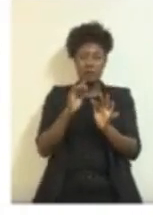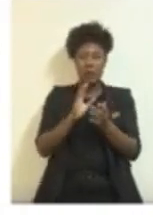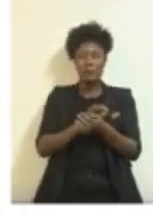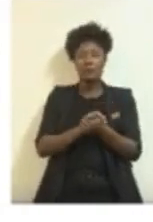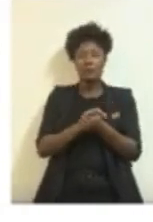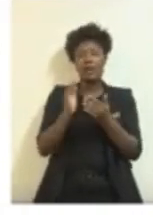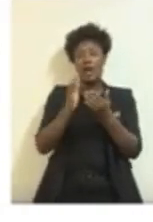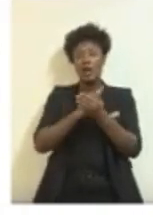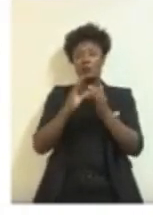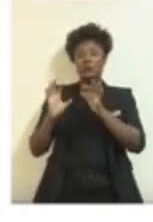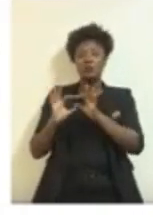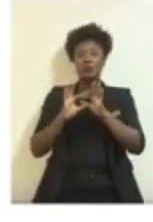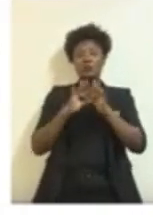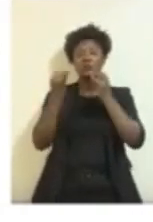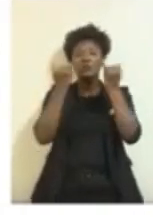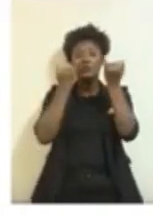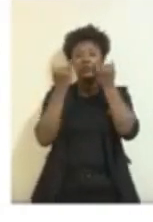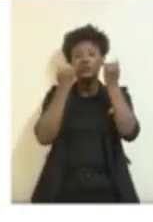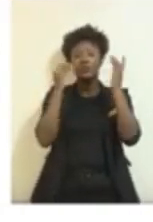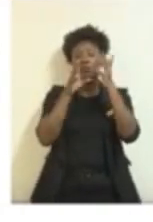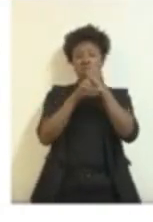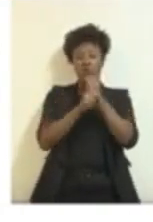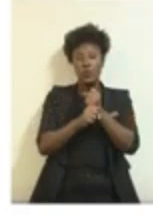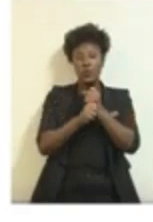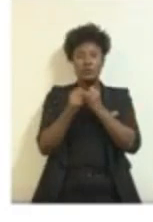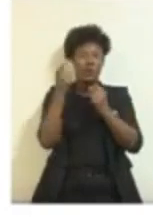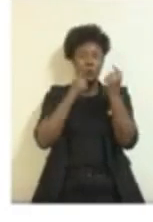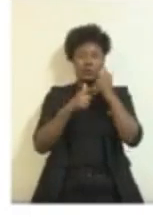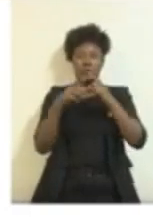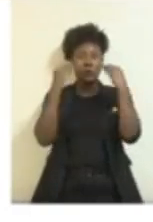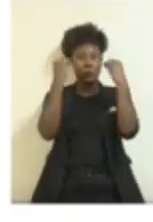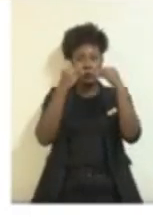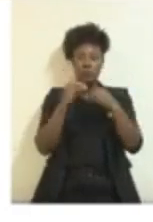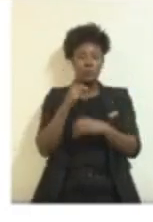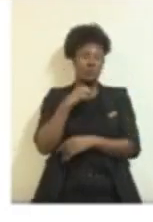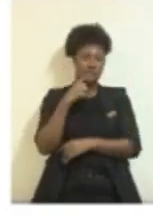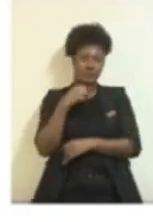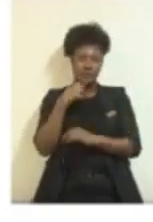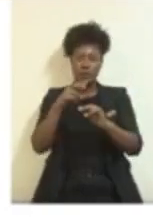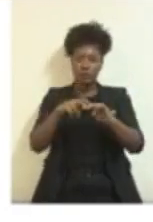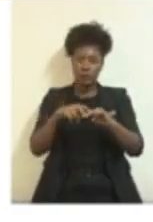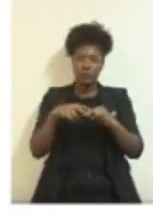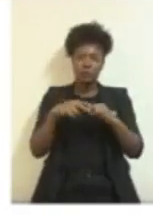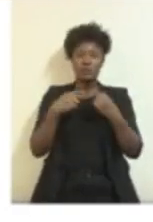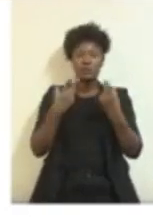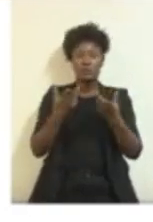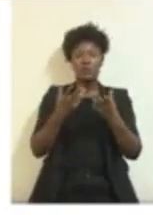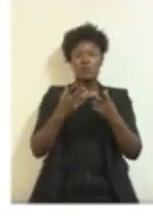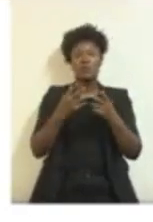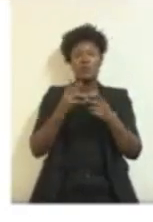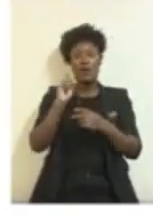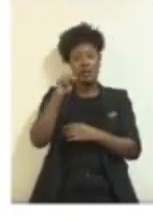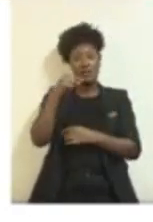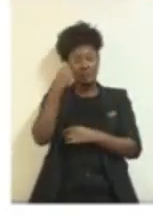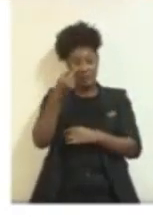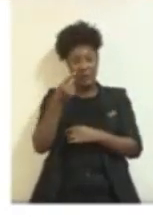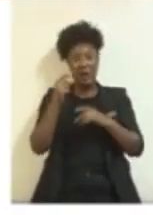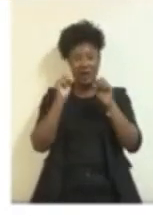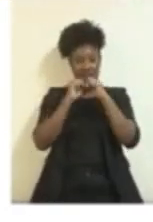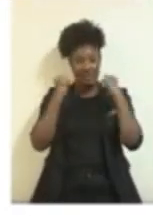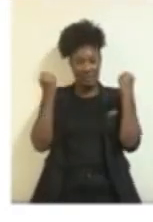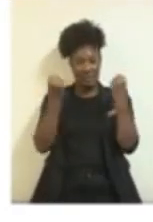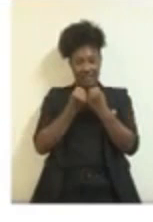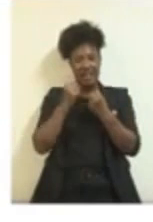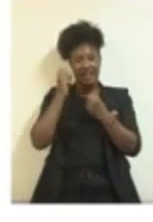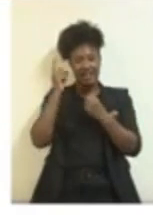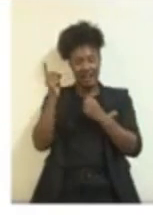de dados pronto para Pampa numa figura só. Então, me permitam, deixem já para o seminário da Mata Atlântica, talvez na memória, esse